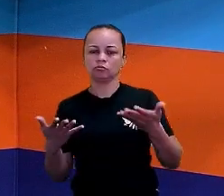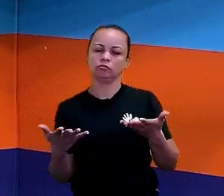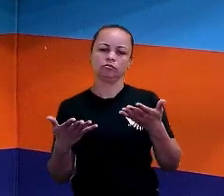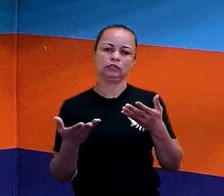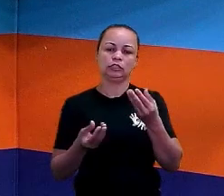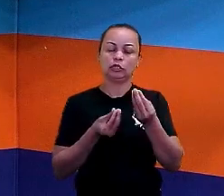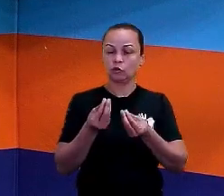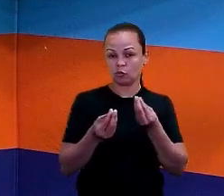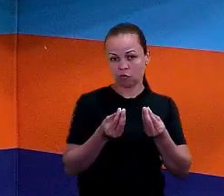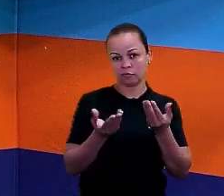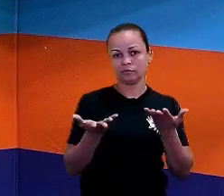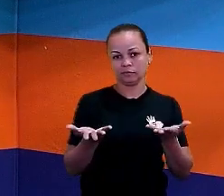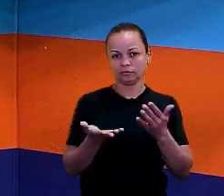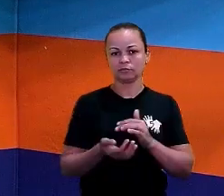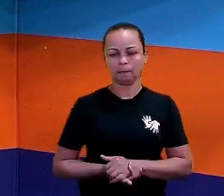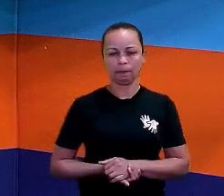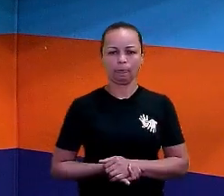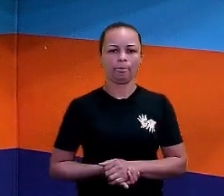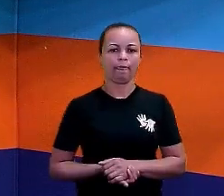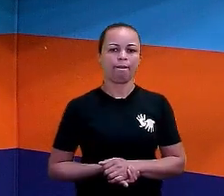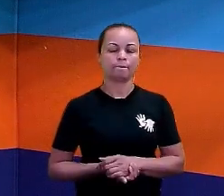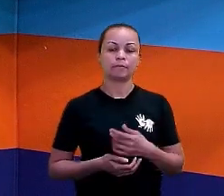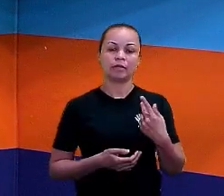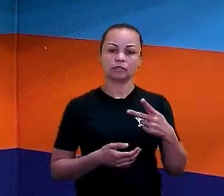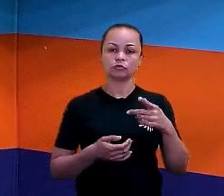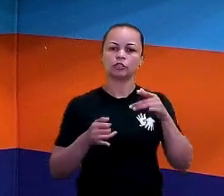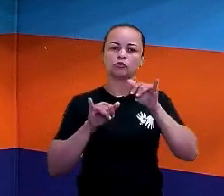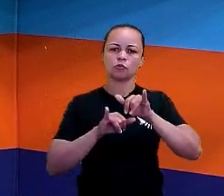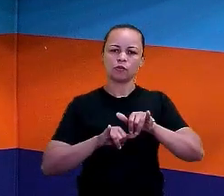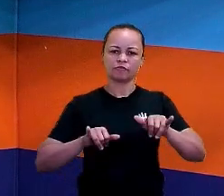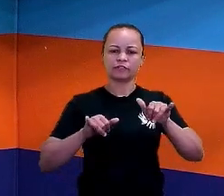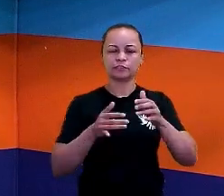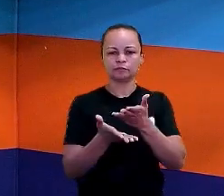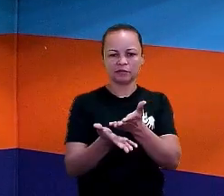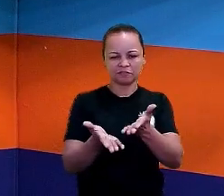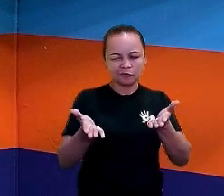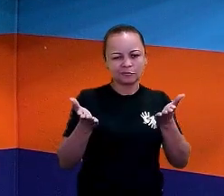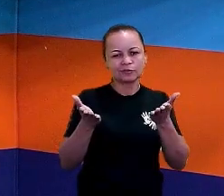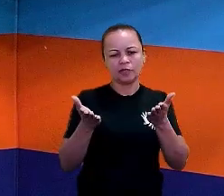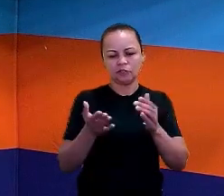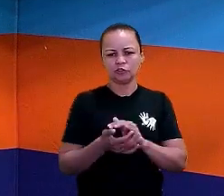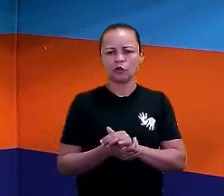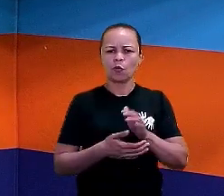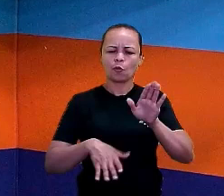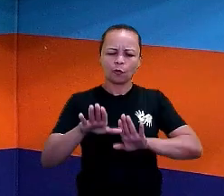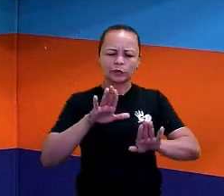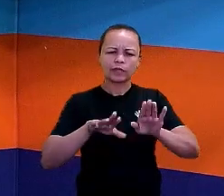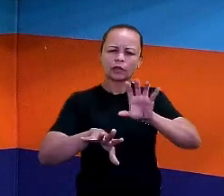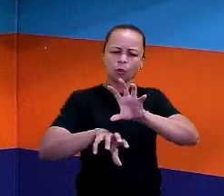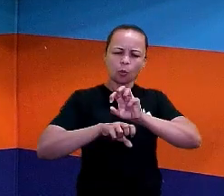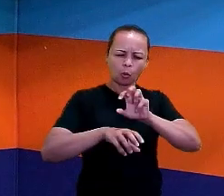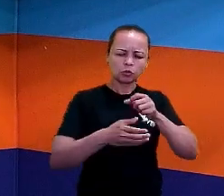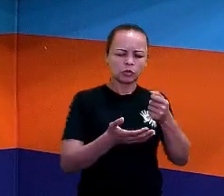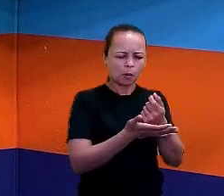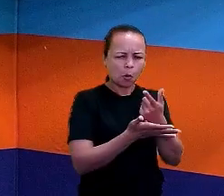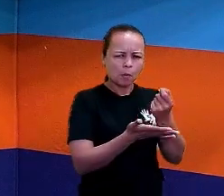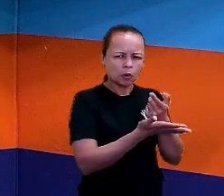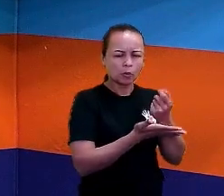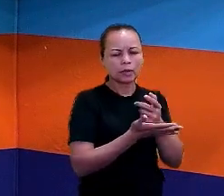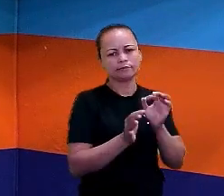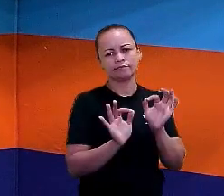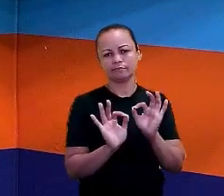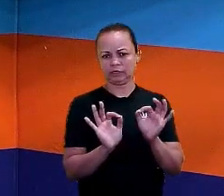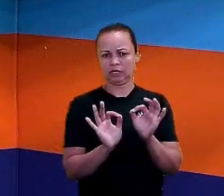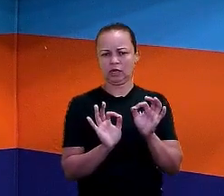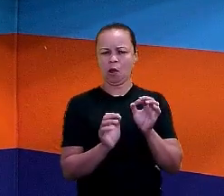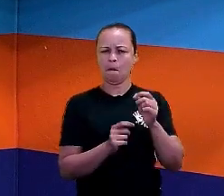o que realmente é. Então, deixo aqui a mensagem para todos vocês. Cuidado no consumo, reavalie